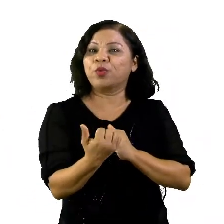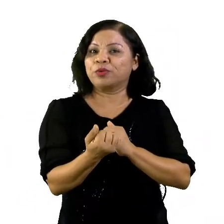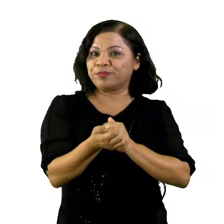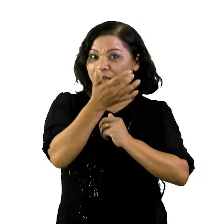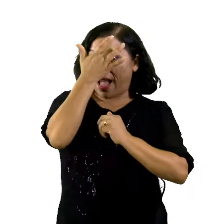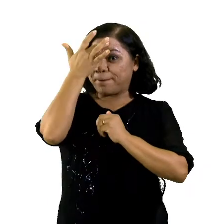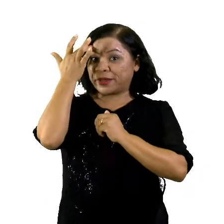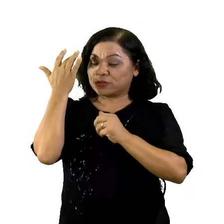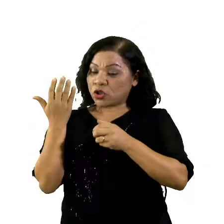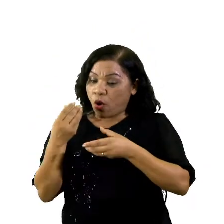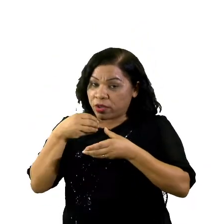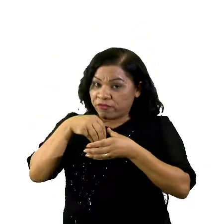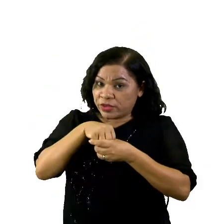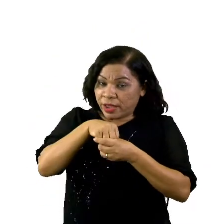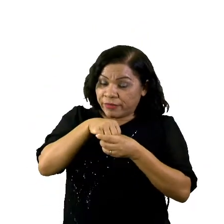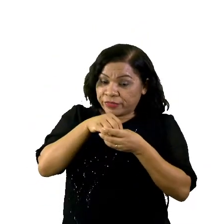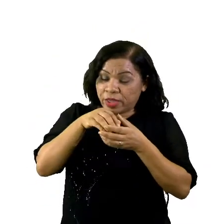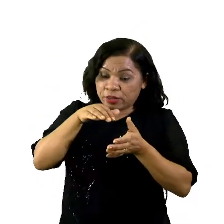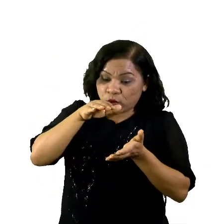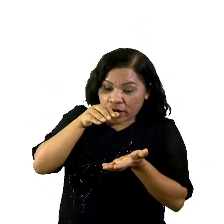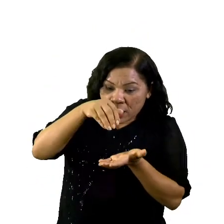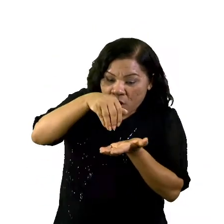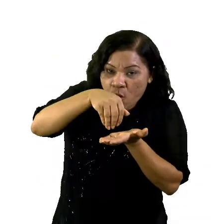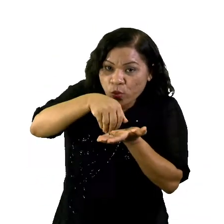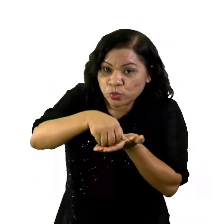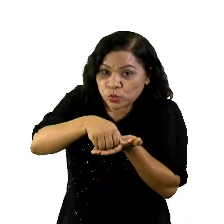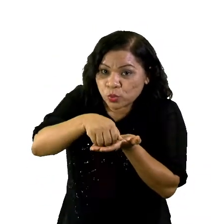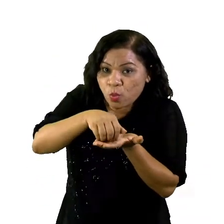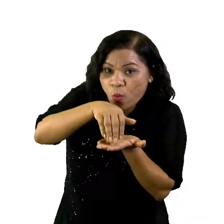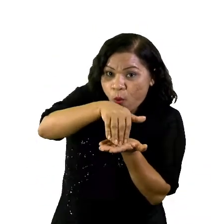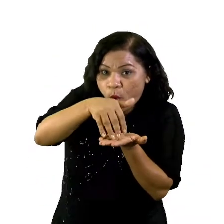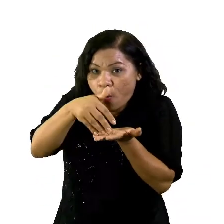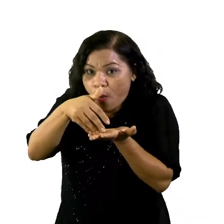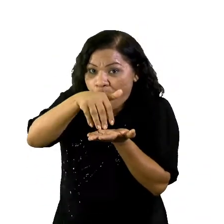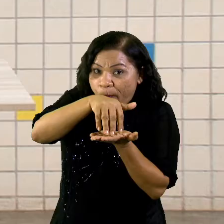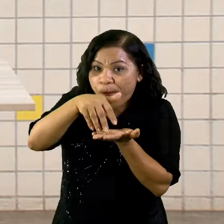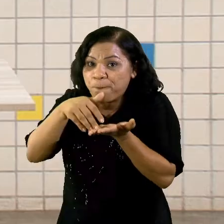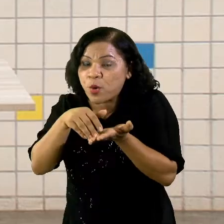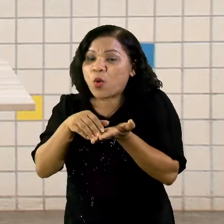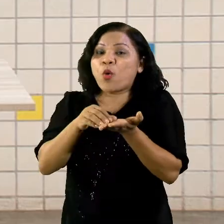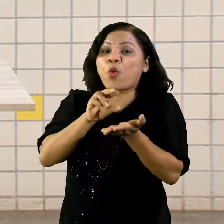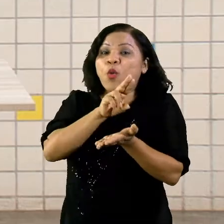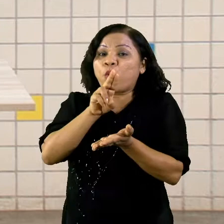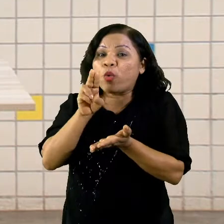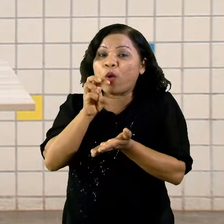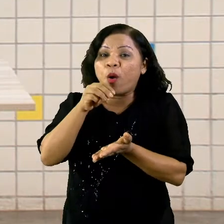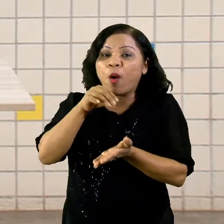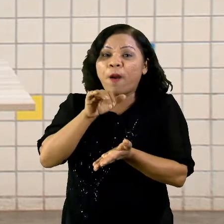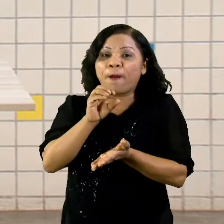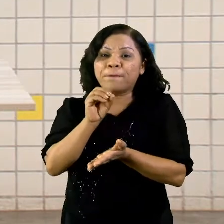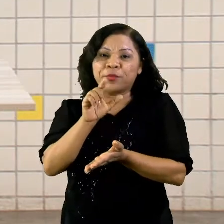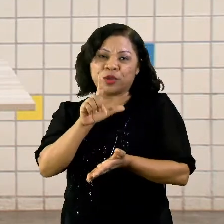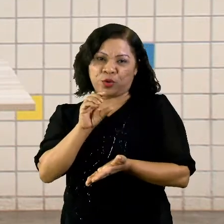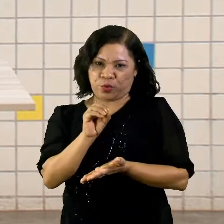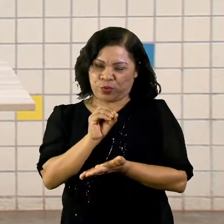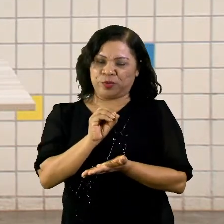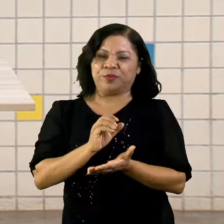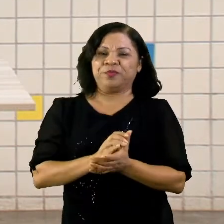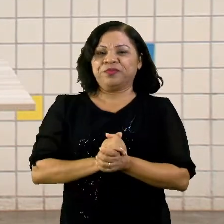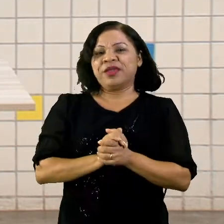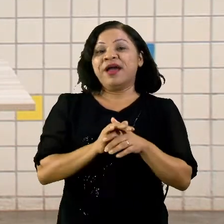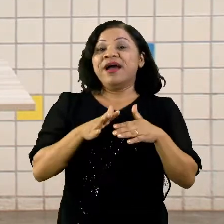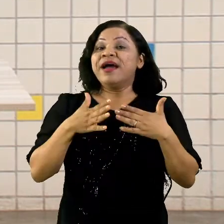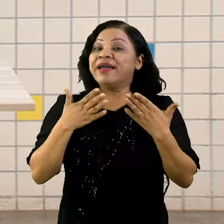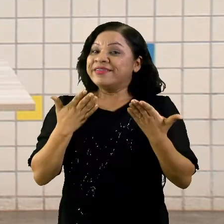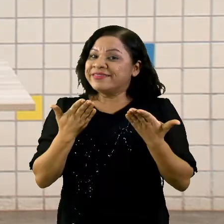dentro conduz o boi, é chamado de miolo do boi. Essa é a festa do Bumba